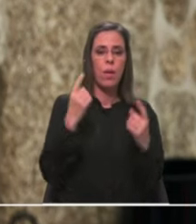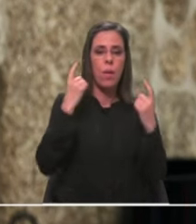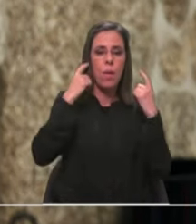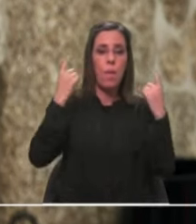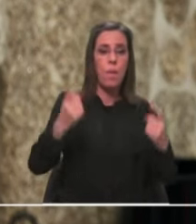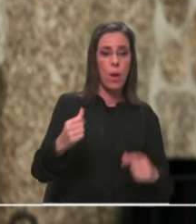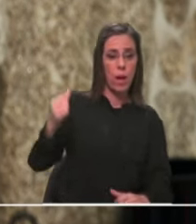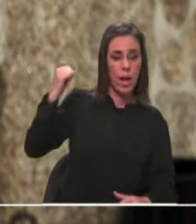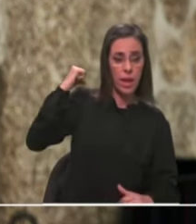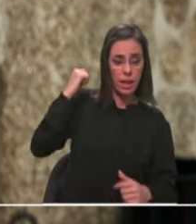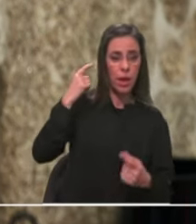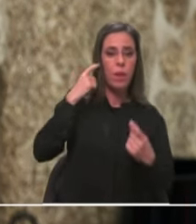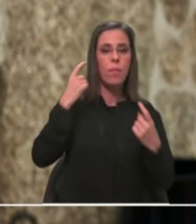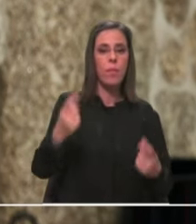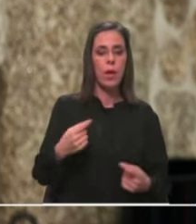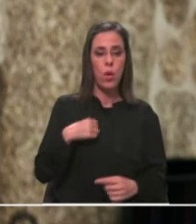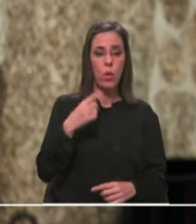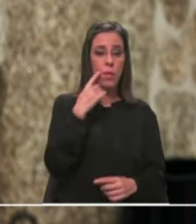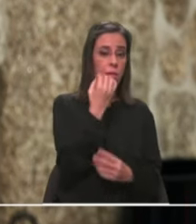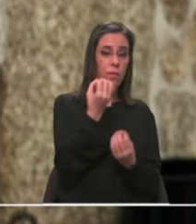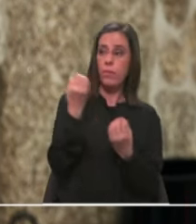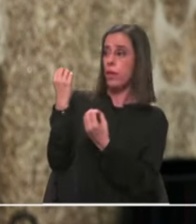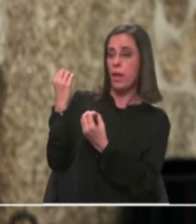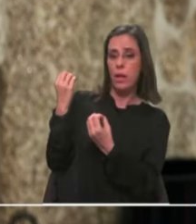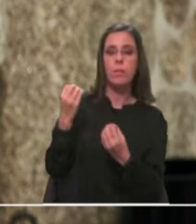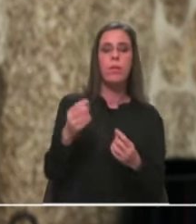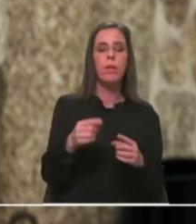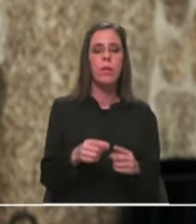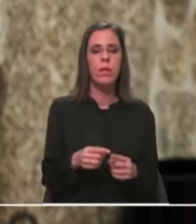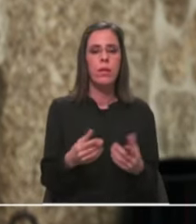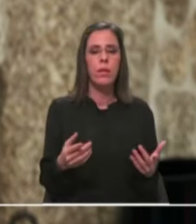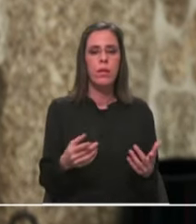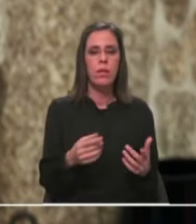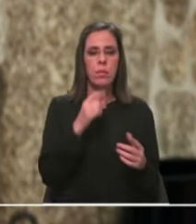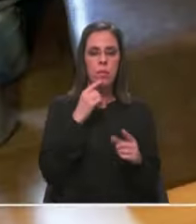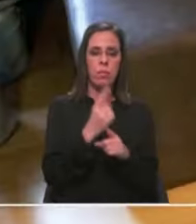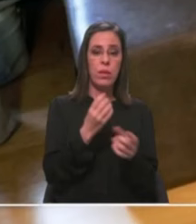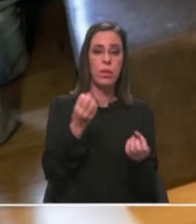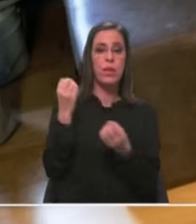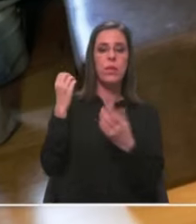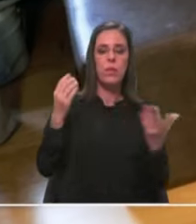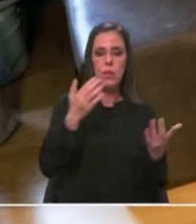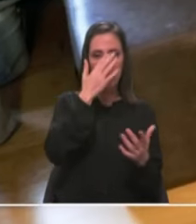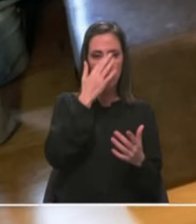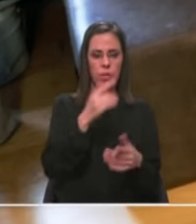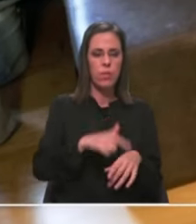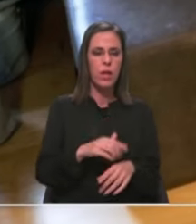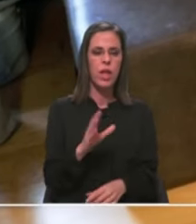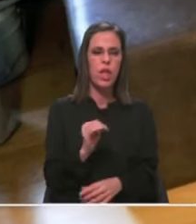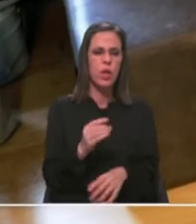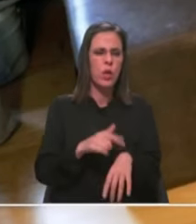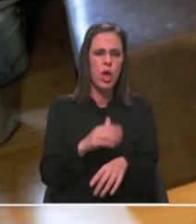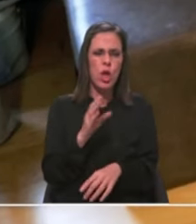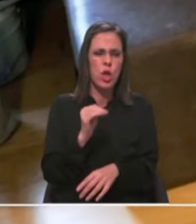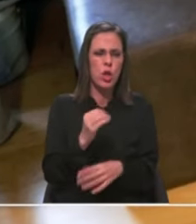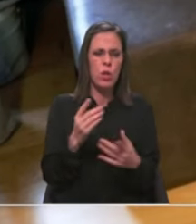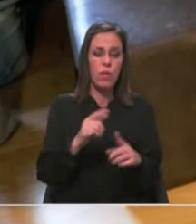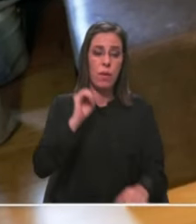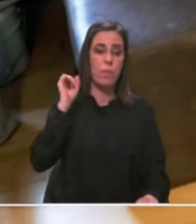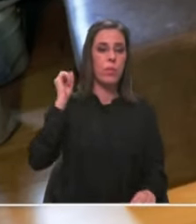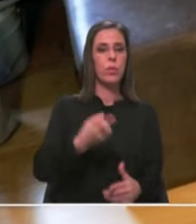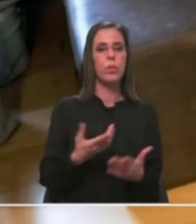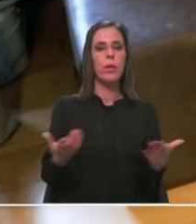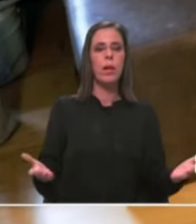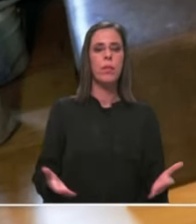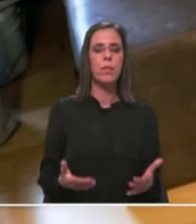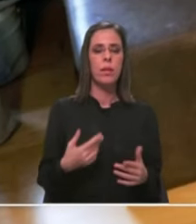da gente. Atrás. Eu virei-me. E o Caetano com a sorte havia se virado. Mas aquilo foi frações de segundos, aquilo foi uma coisa muito rápida